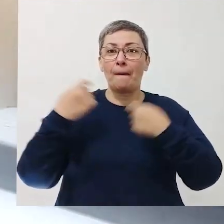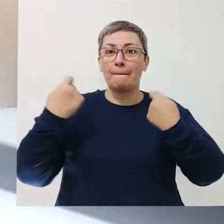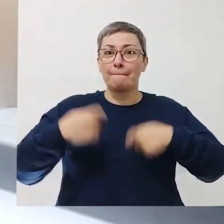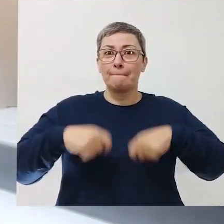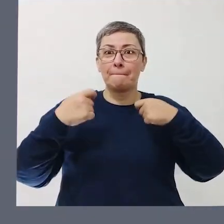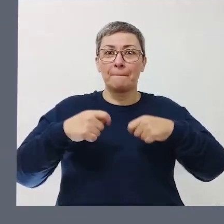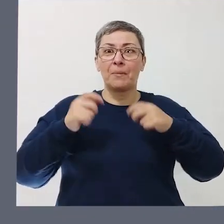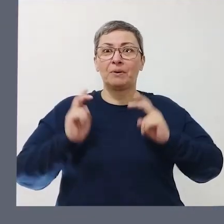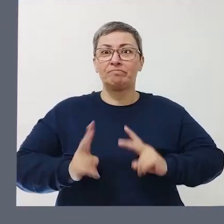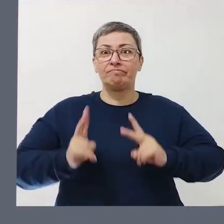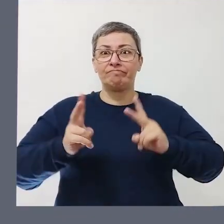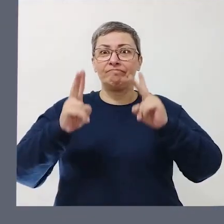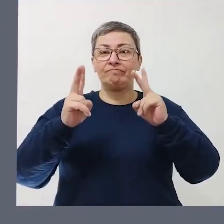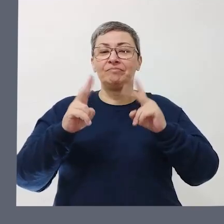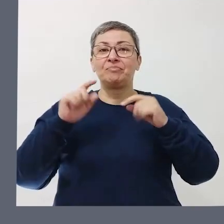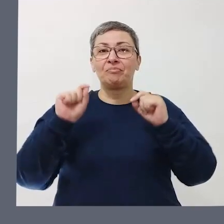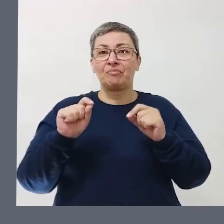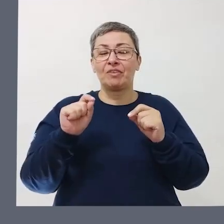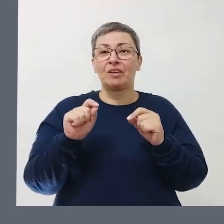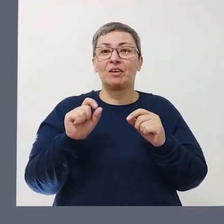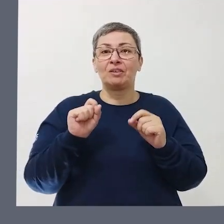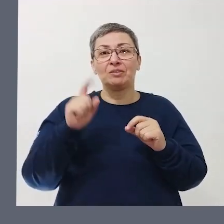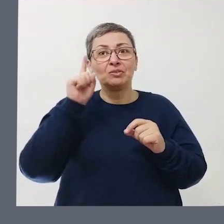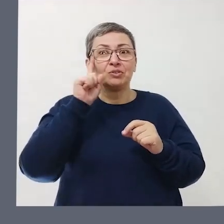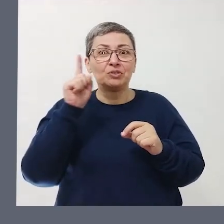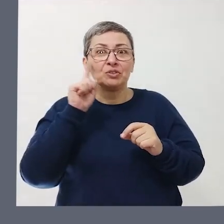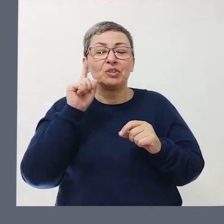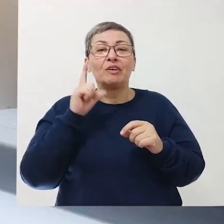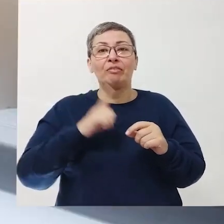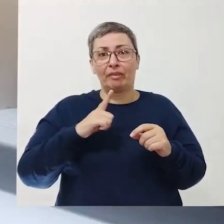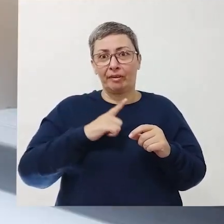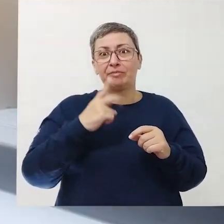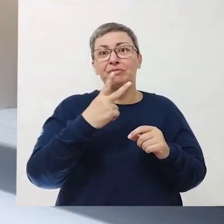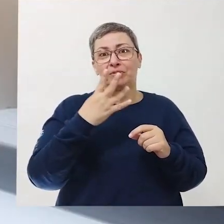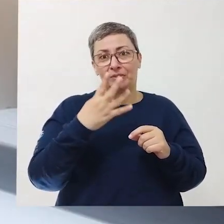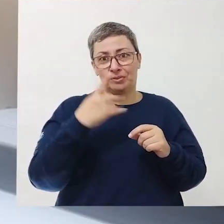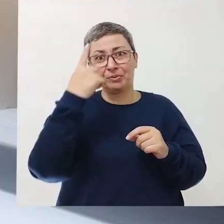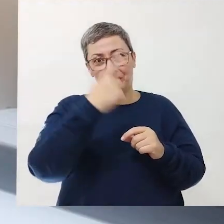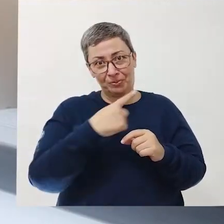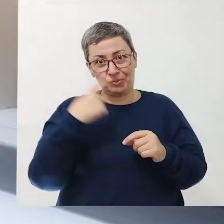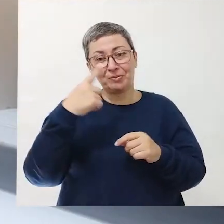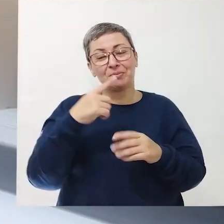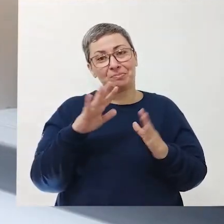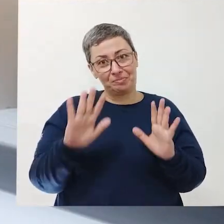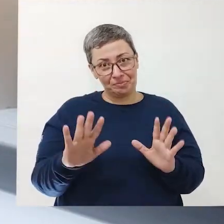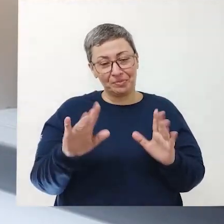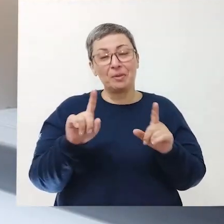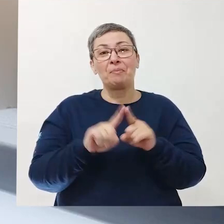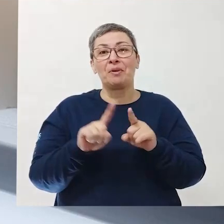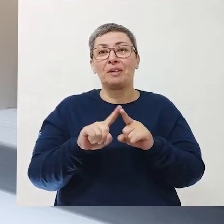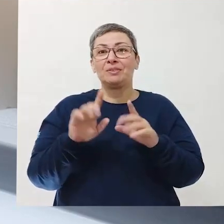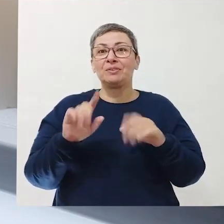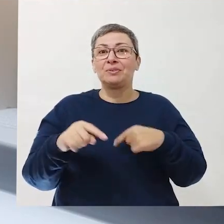comunicação que deixaram de ser Um elemento social para ser algo